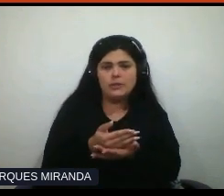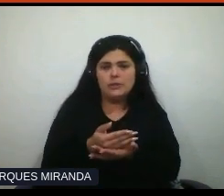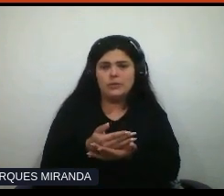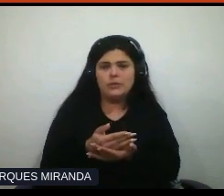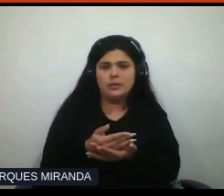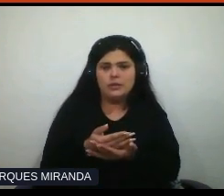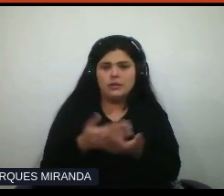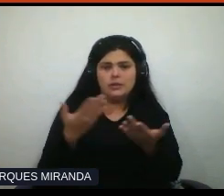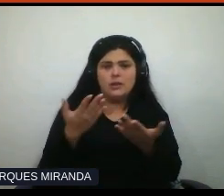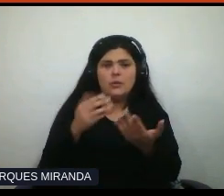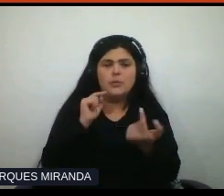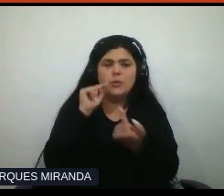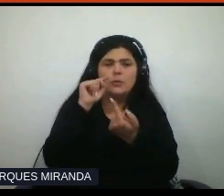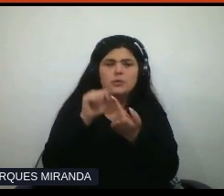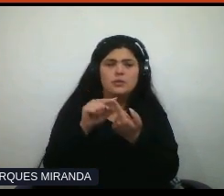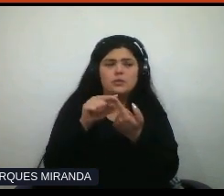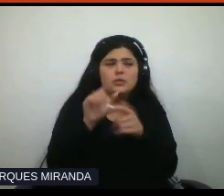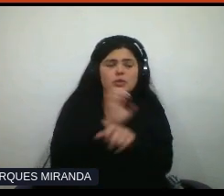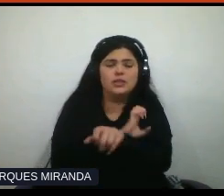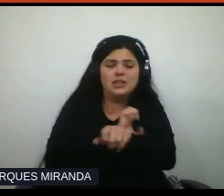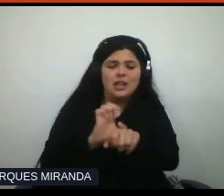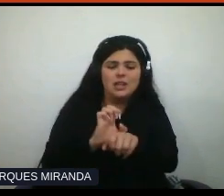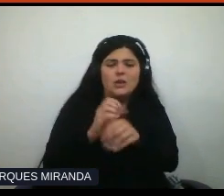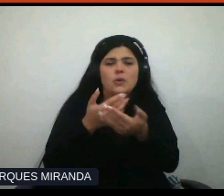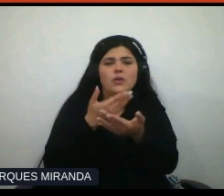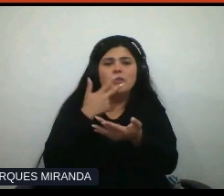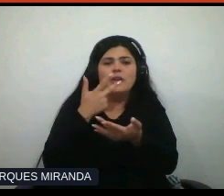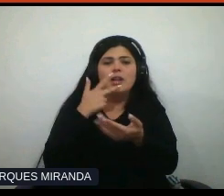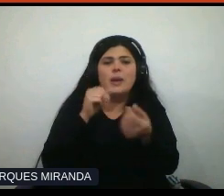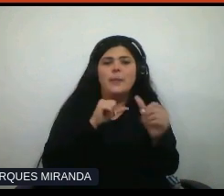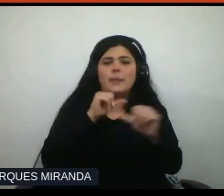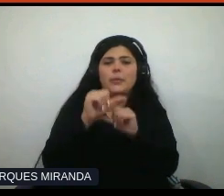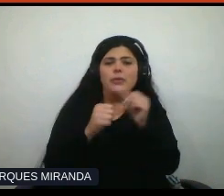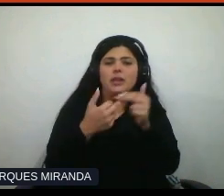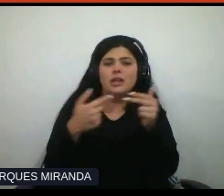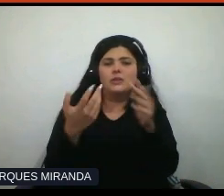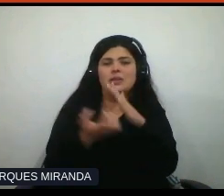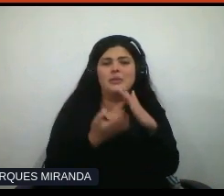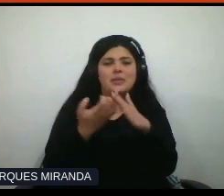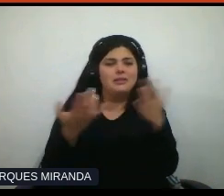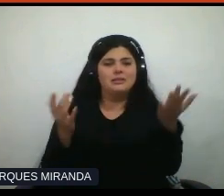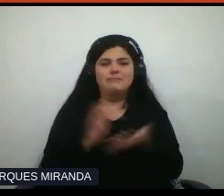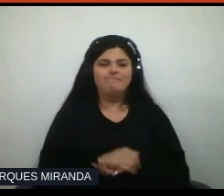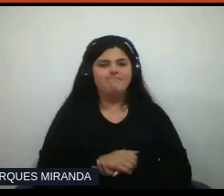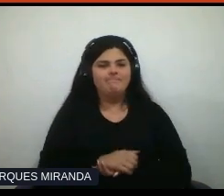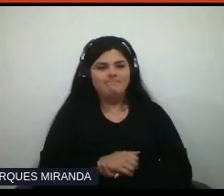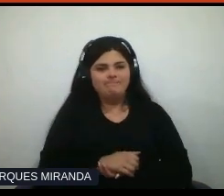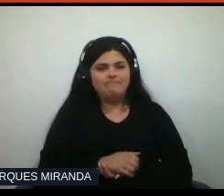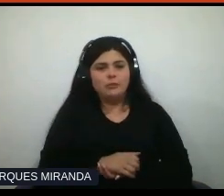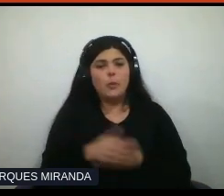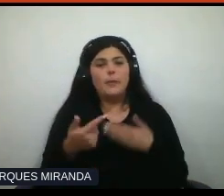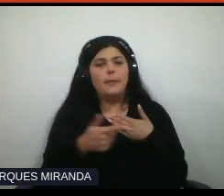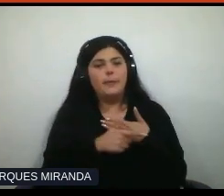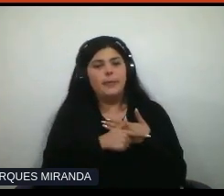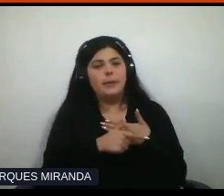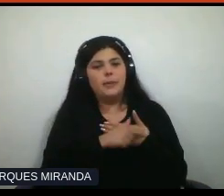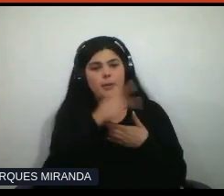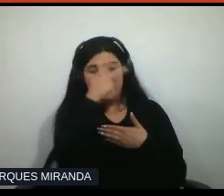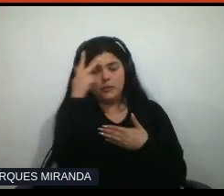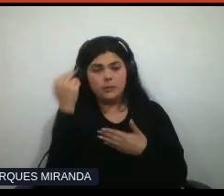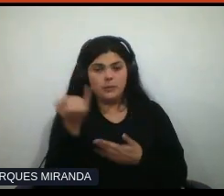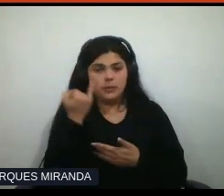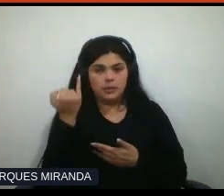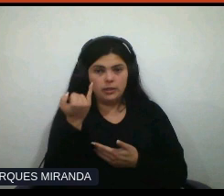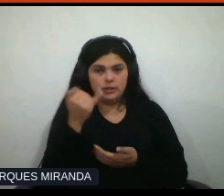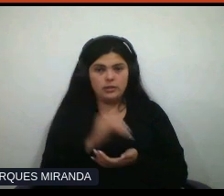eu sou estagiário, eu sou tão júnior lá, eu vou começar a mudar isso na empresa. E aí que entra o papel de uma pessoa muito importante,